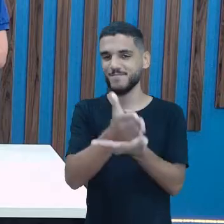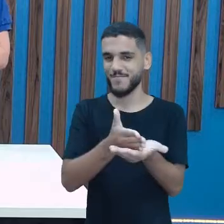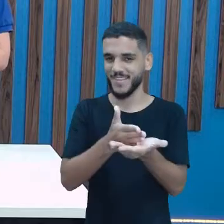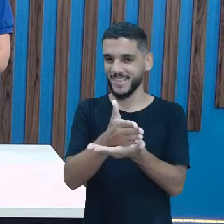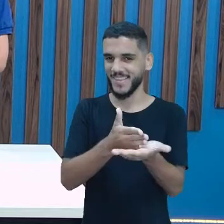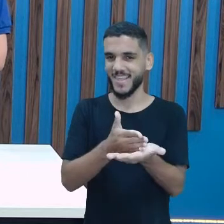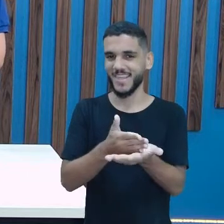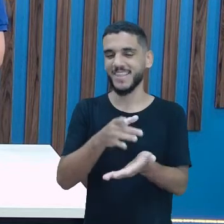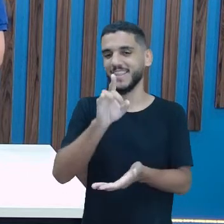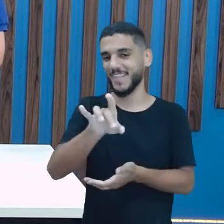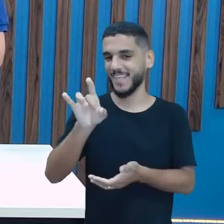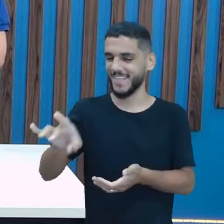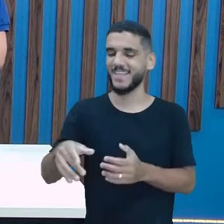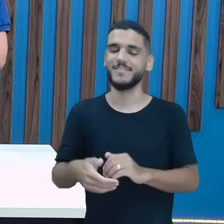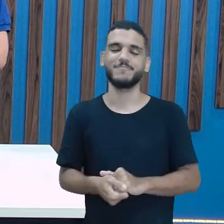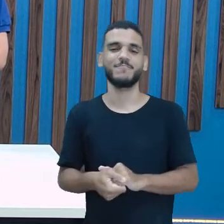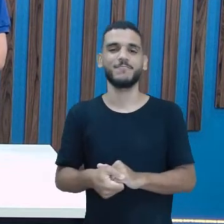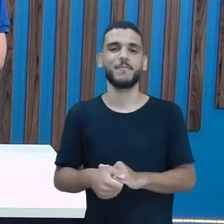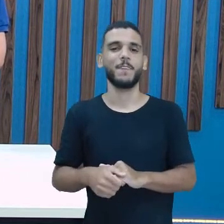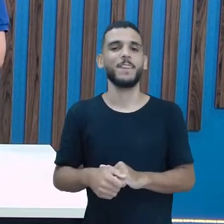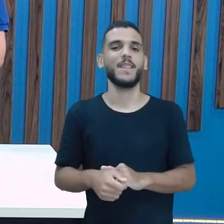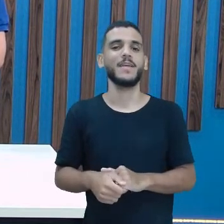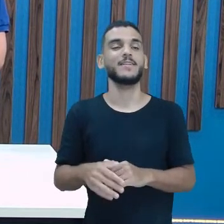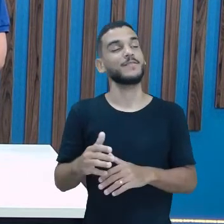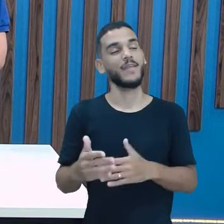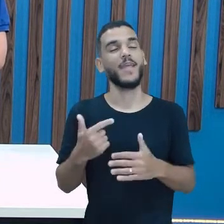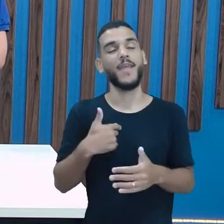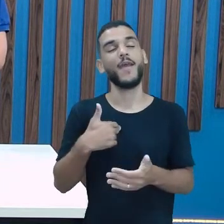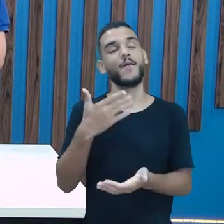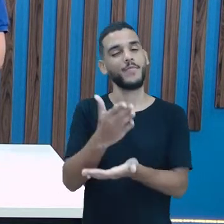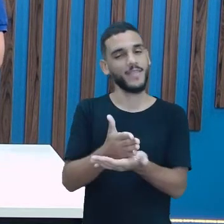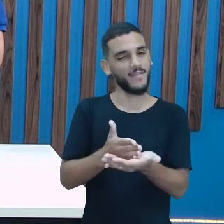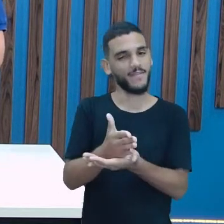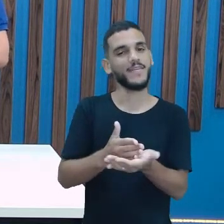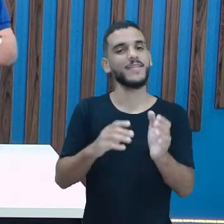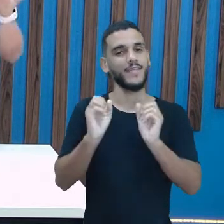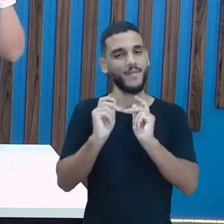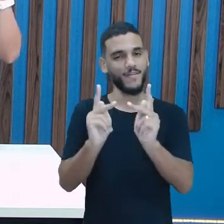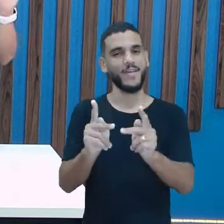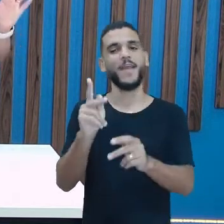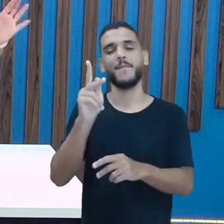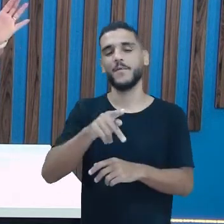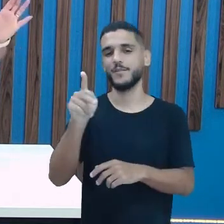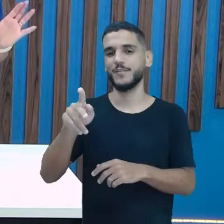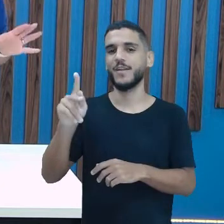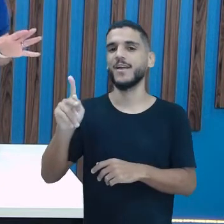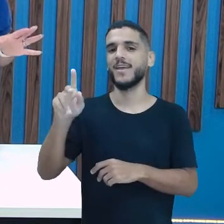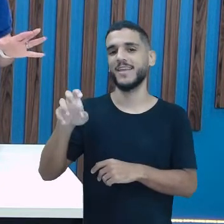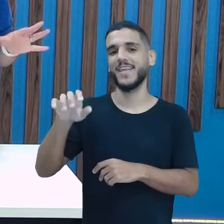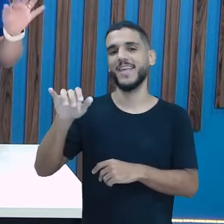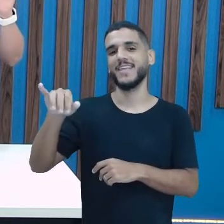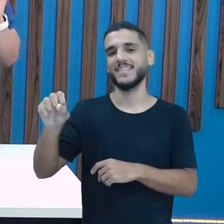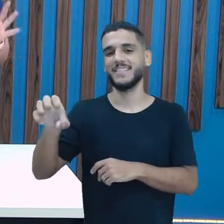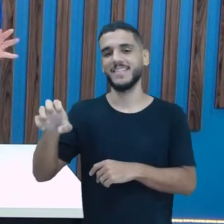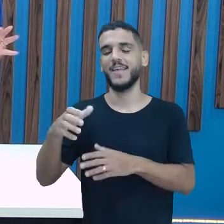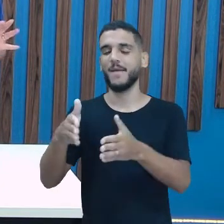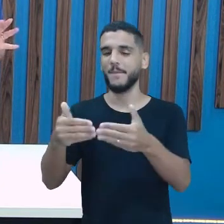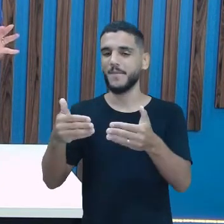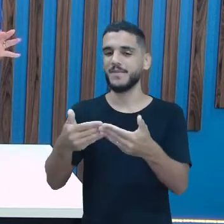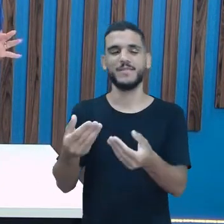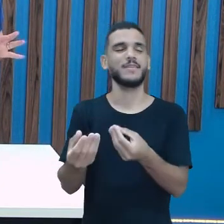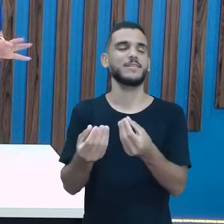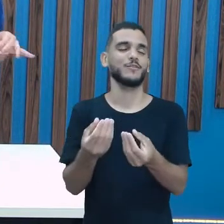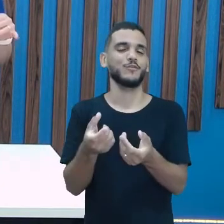de cada uma. Daqui a pouco eu vou dividir a metade para você, então. Que Professora beleza. Casey também já estava ali me pedindo um pedaço